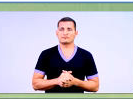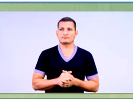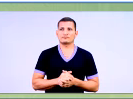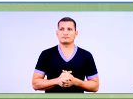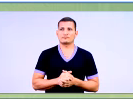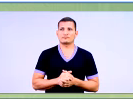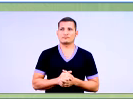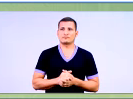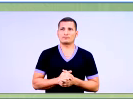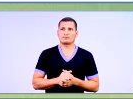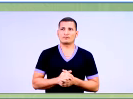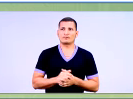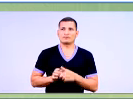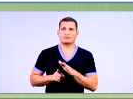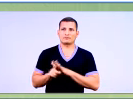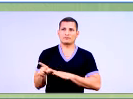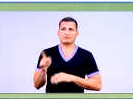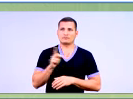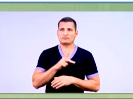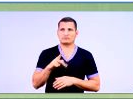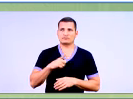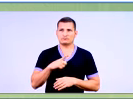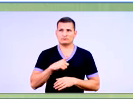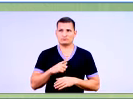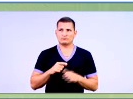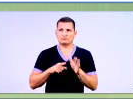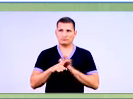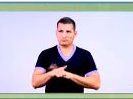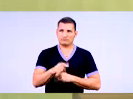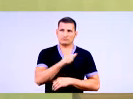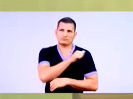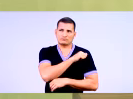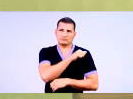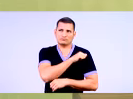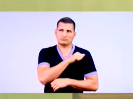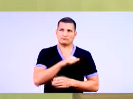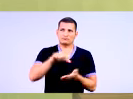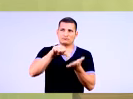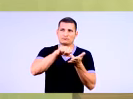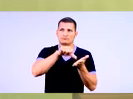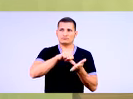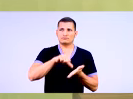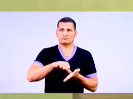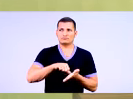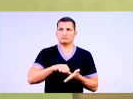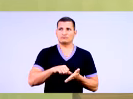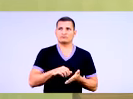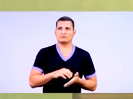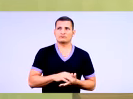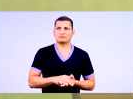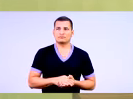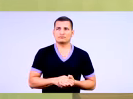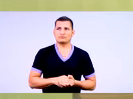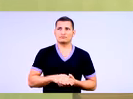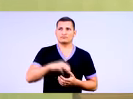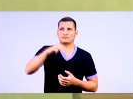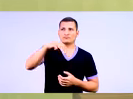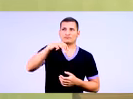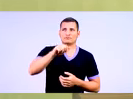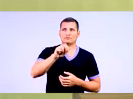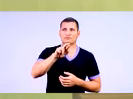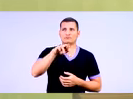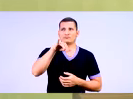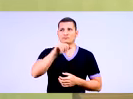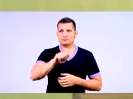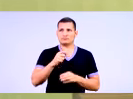Professora Leide, nós temos alguma pergunta do nosso polo? Temos um comentário, sim, professora. Aqui, a Maria José de Souza, de